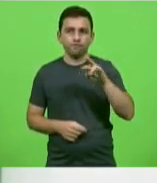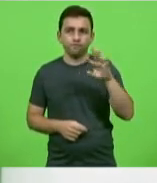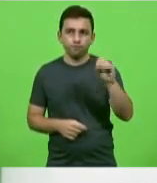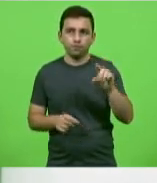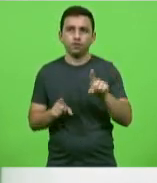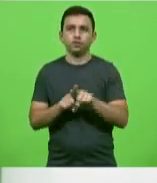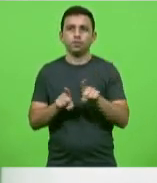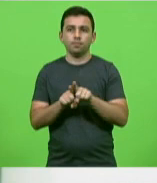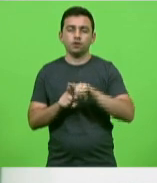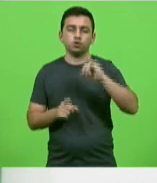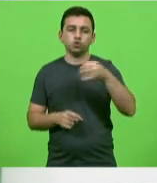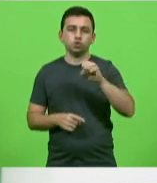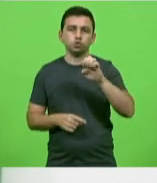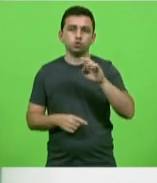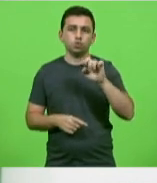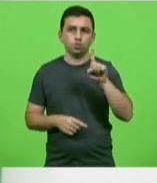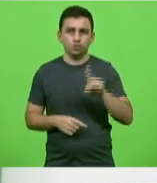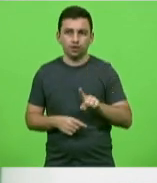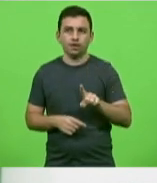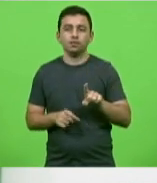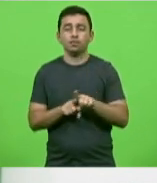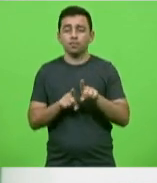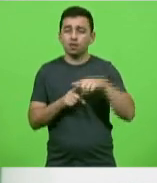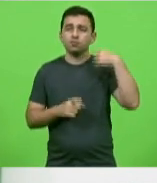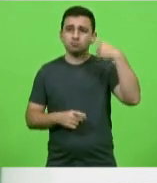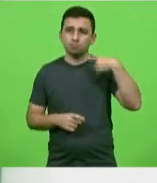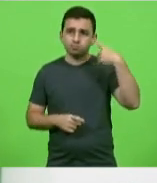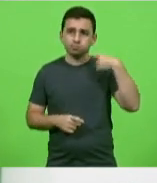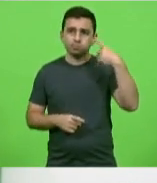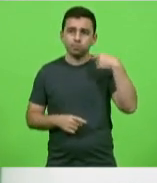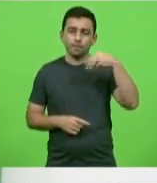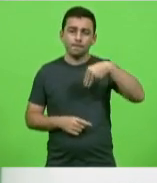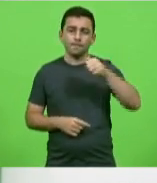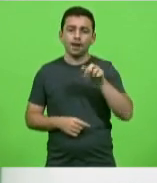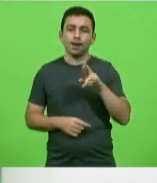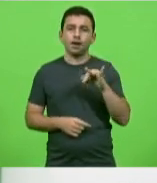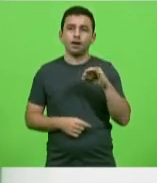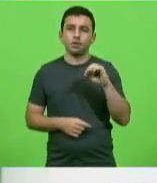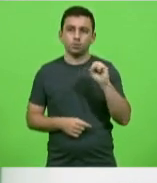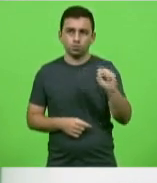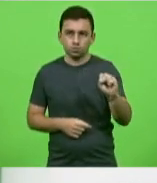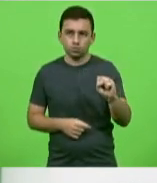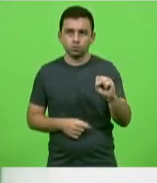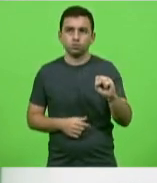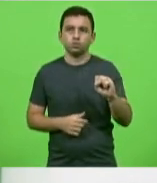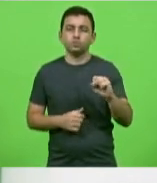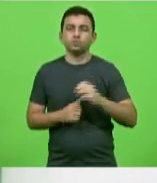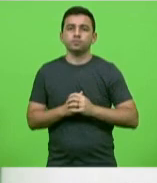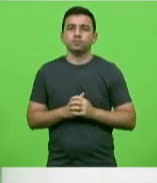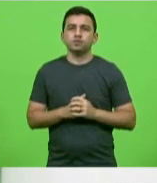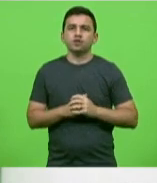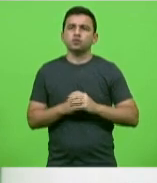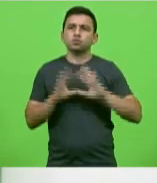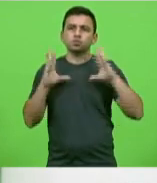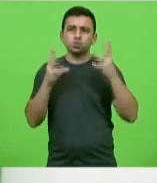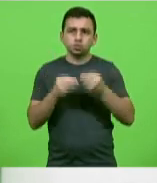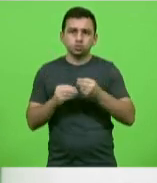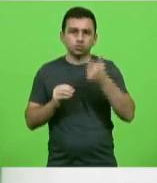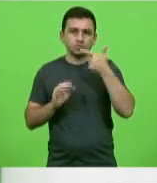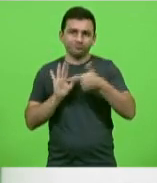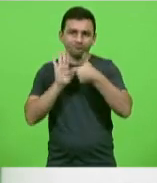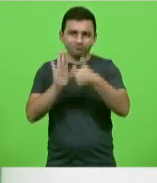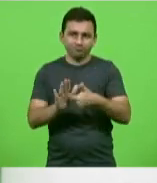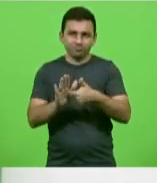e Josué Ledra Leite, e o advogado do denunciado Marcos Fei Probst. Os demais denunciantes e